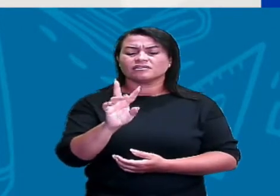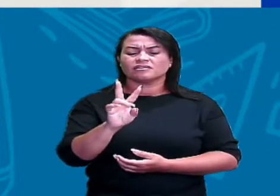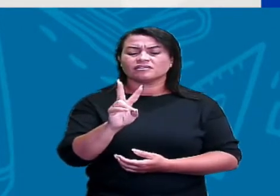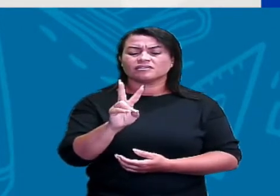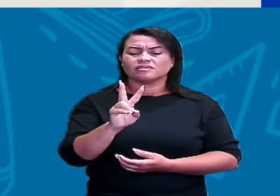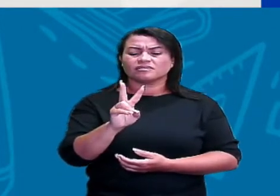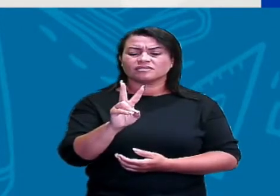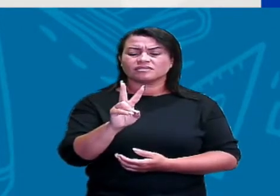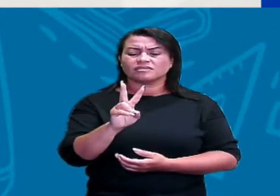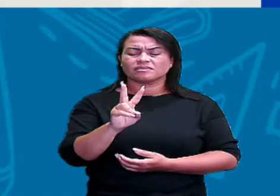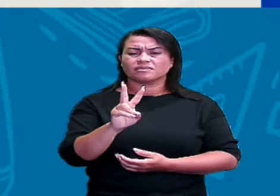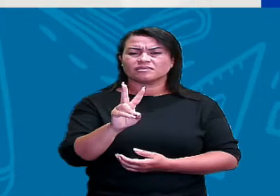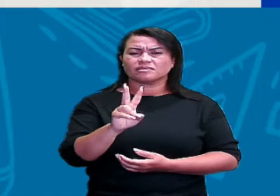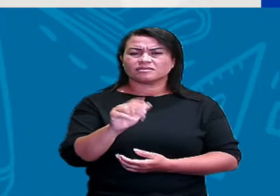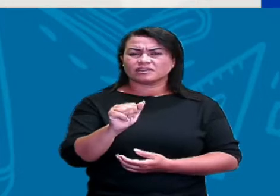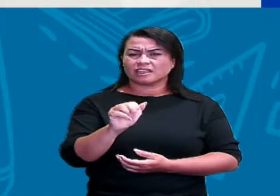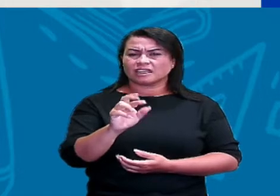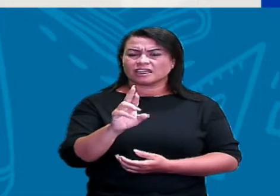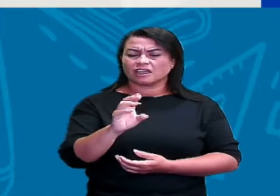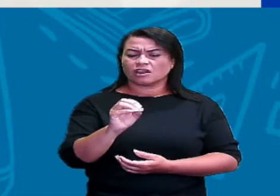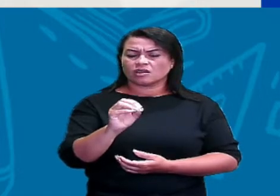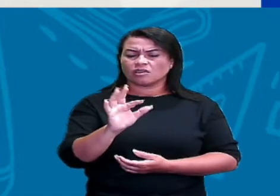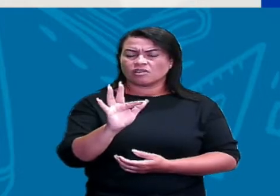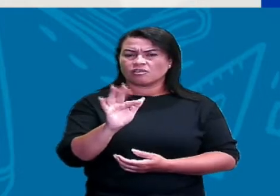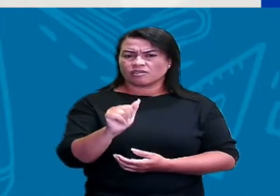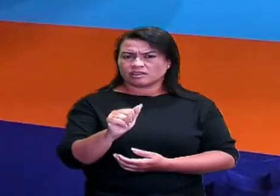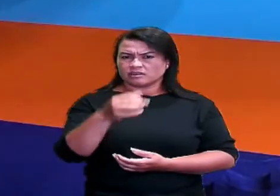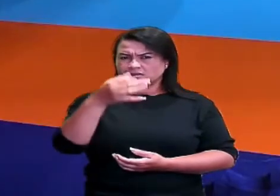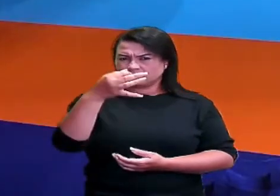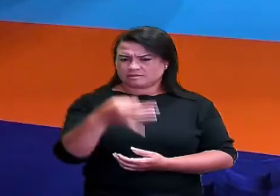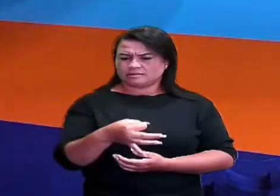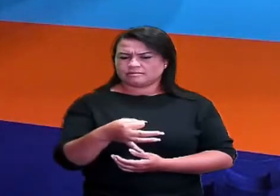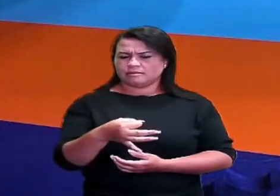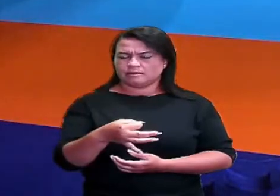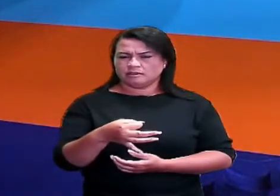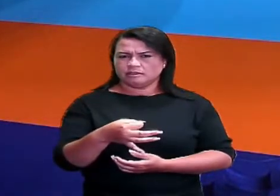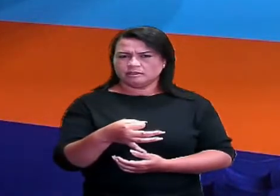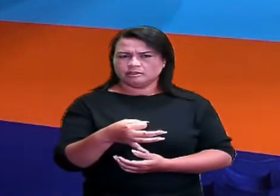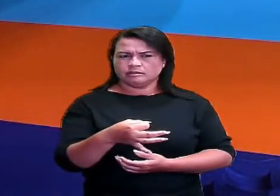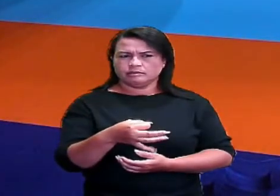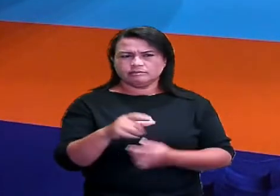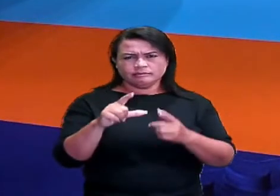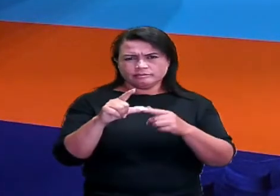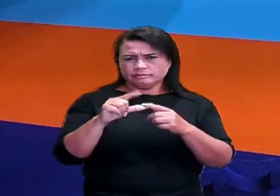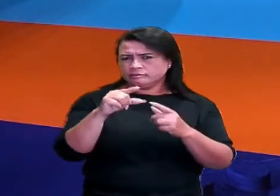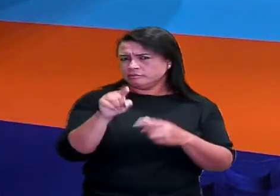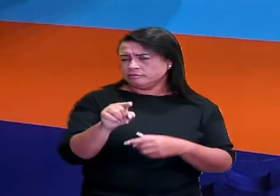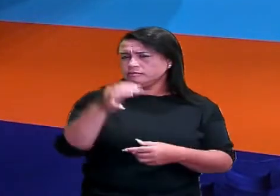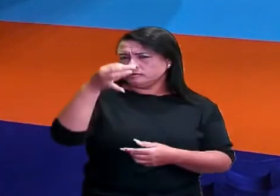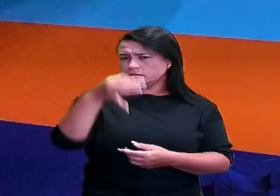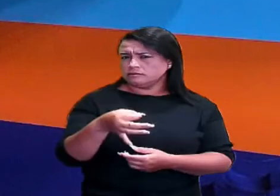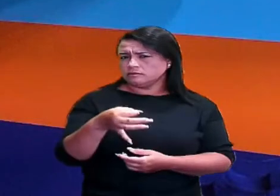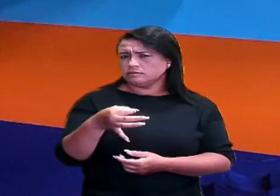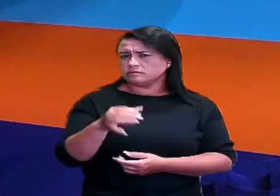Farofa. Será que este som aqui, essa letra, está correta? Essa letrinha aqui,